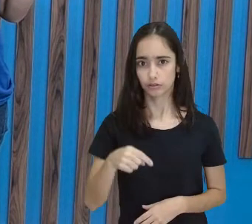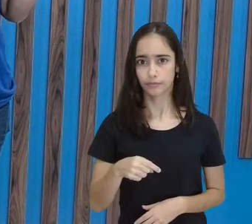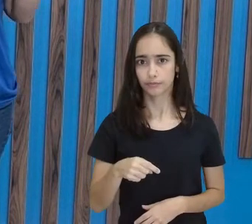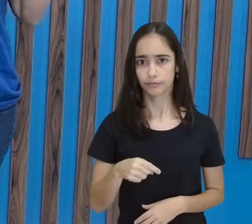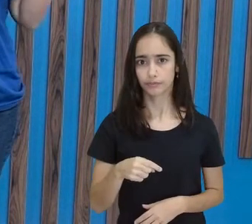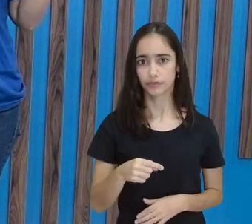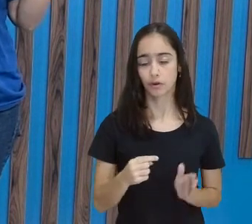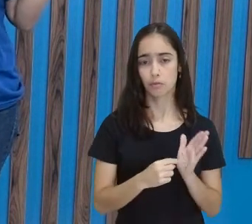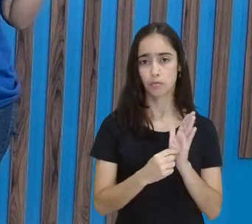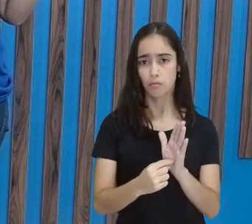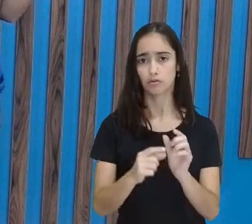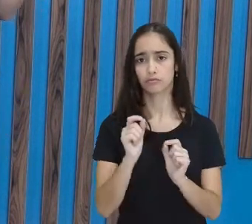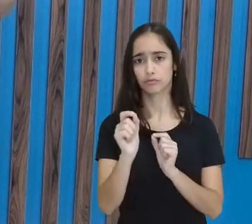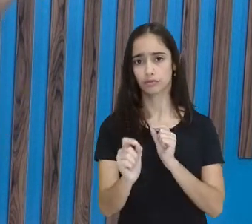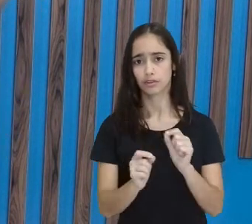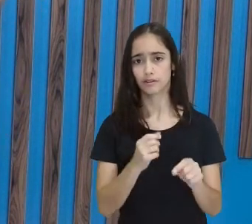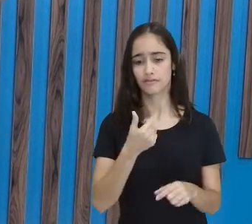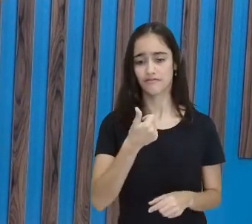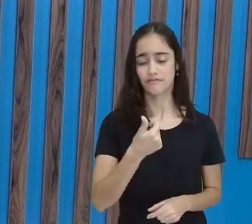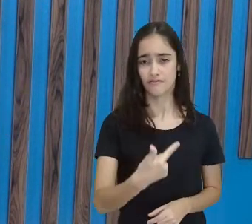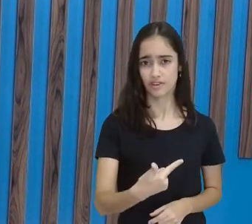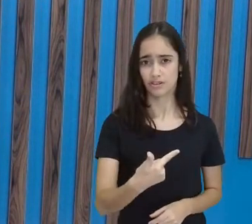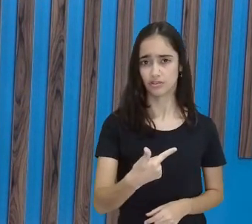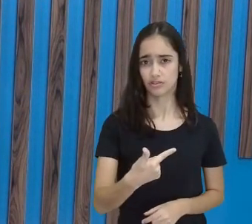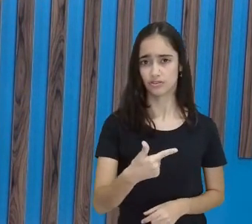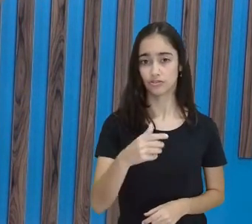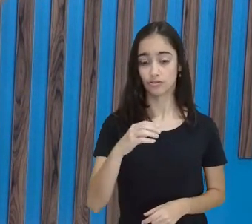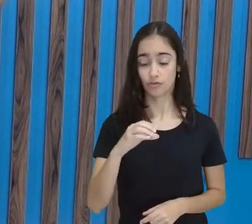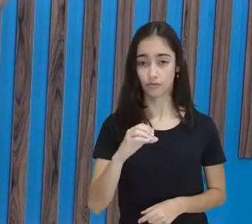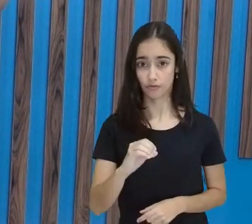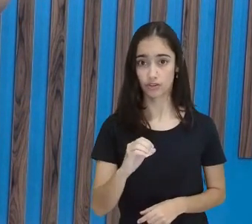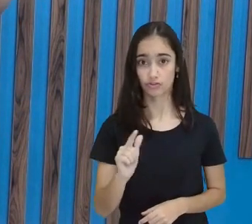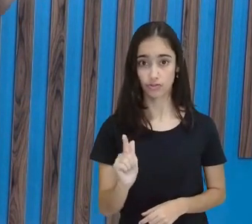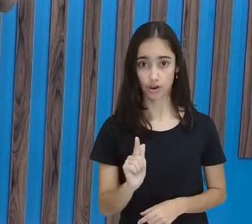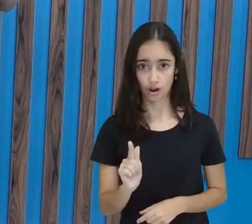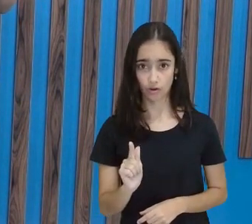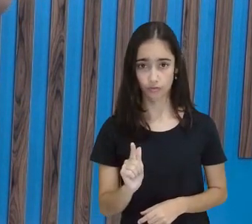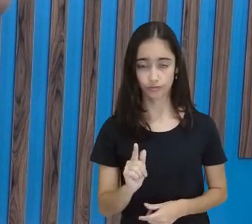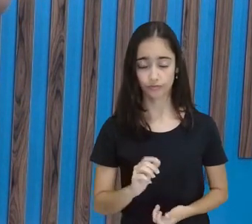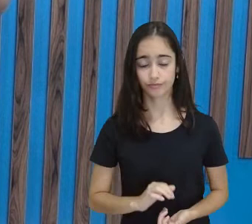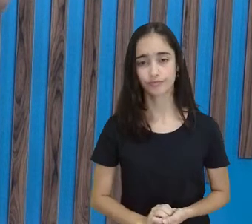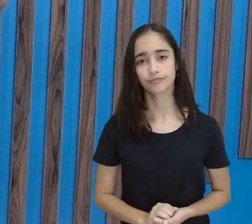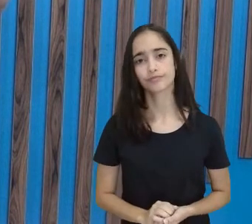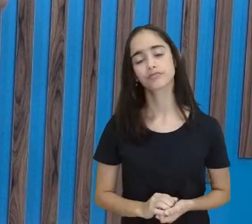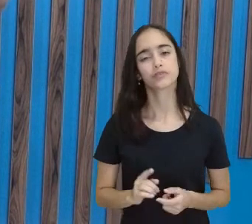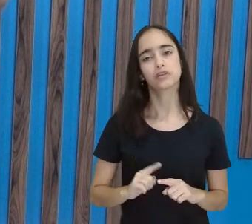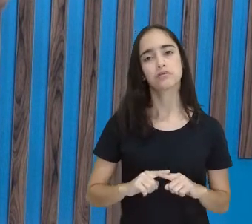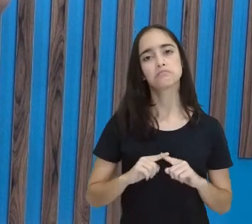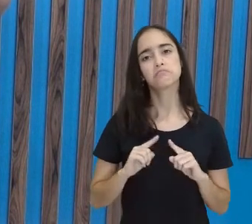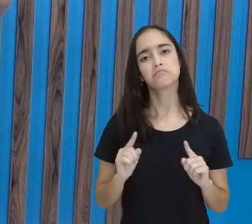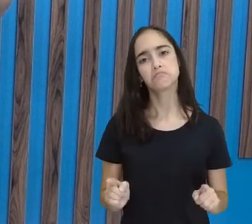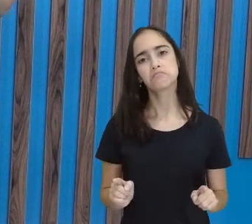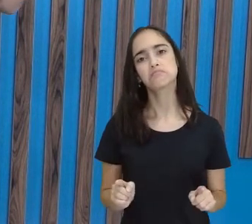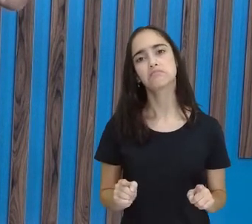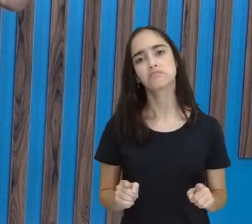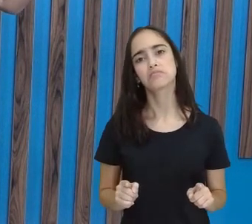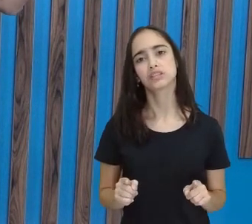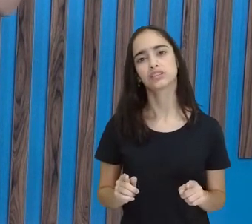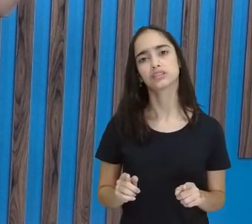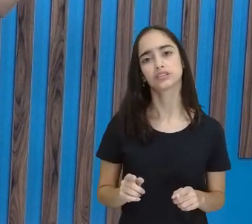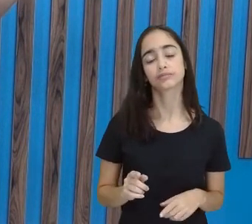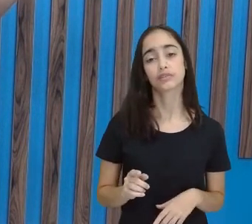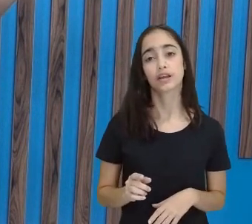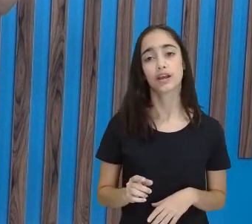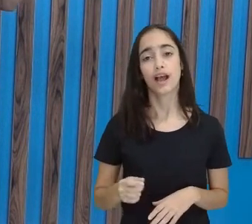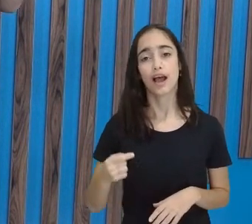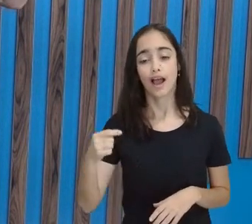por exemplo, no ar-condicionado daqui de 20 graus, tá certo? Mas a temperatura ambiente controlada por